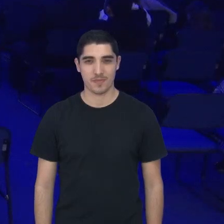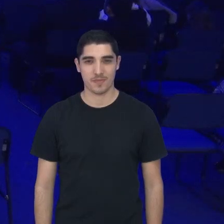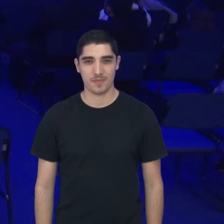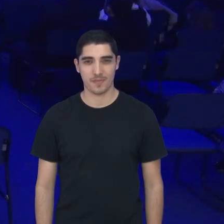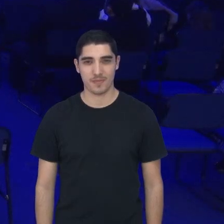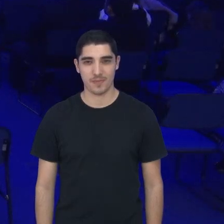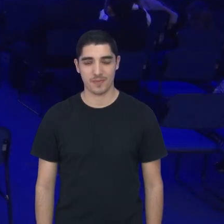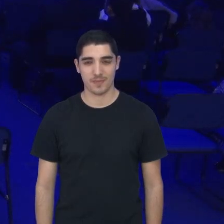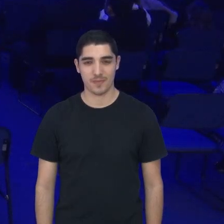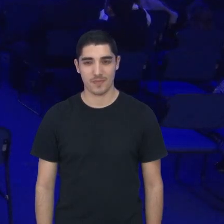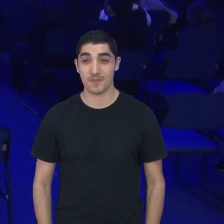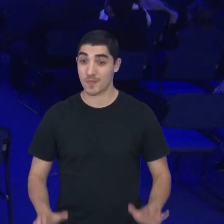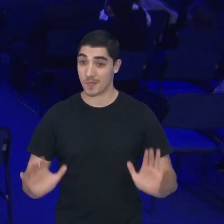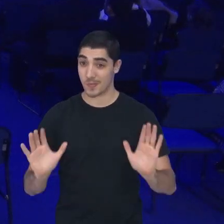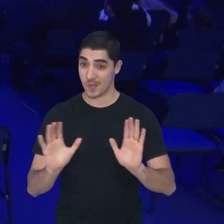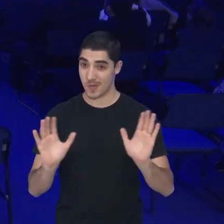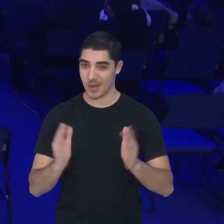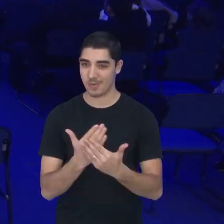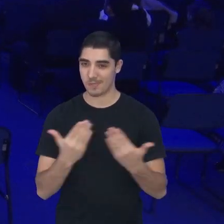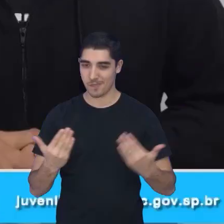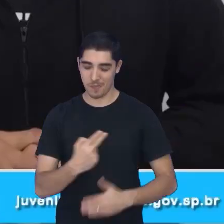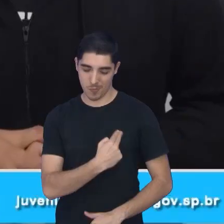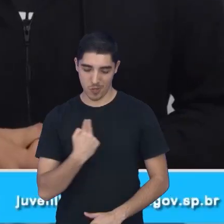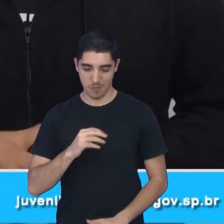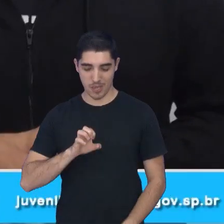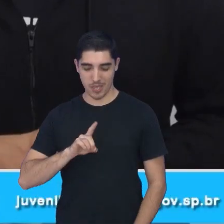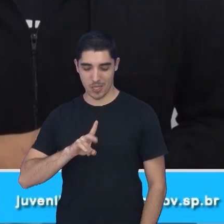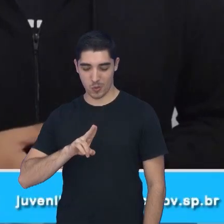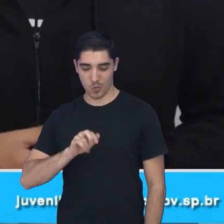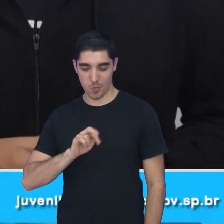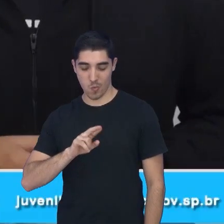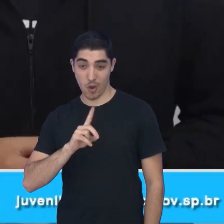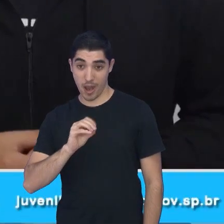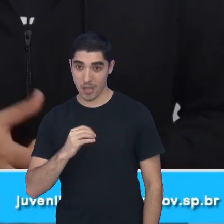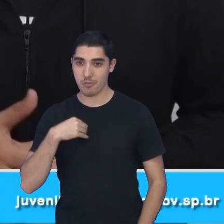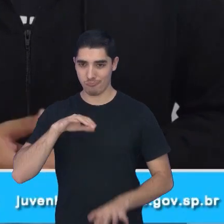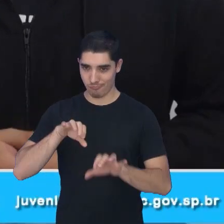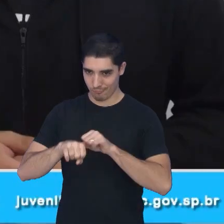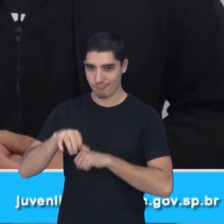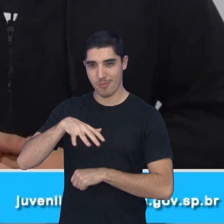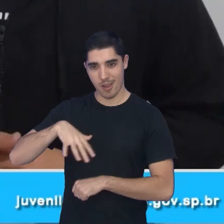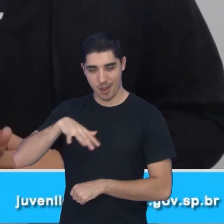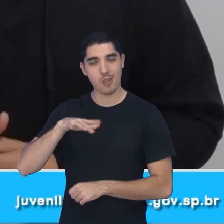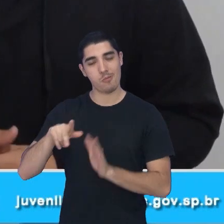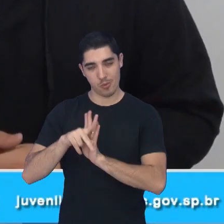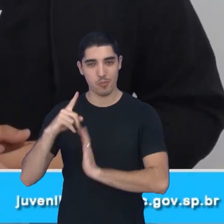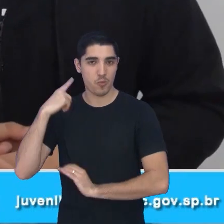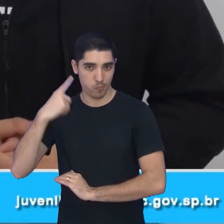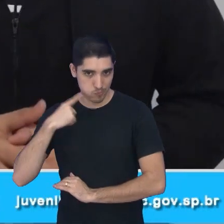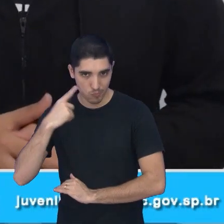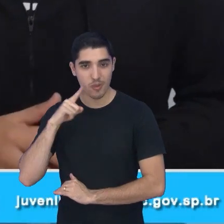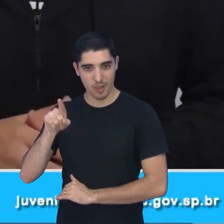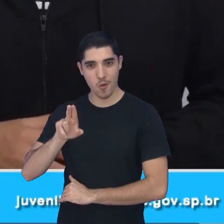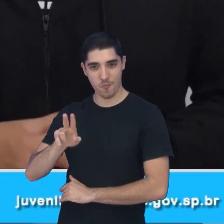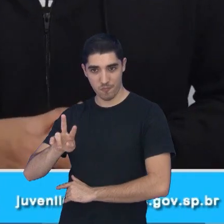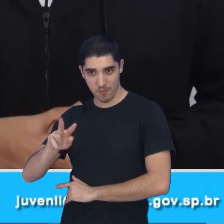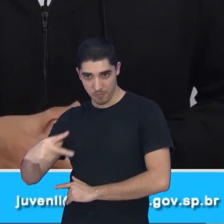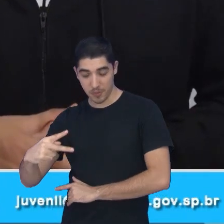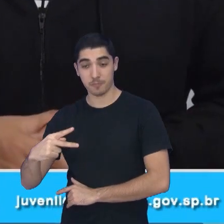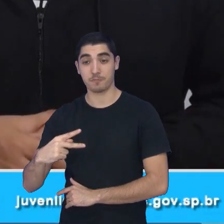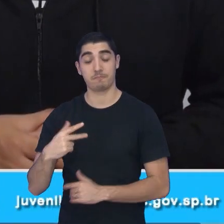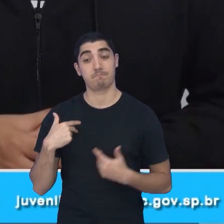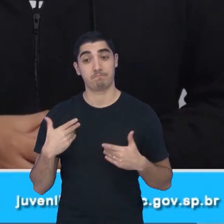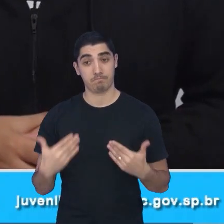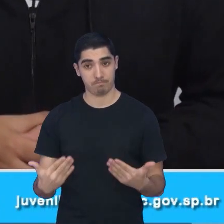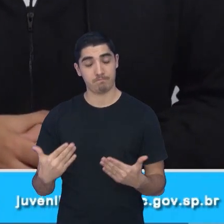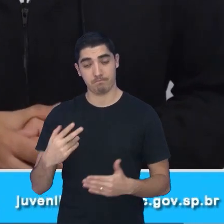Olá, meu nome é Eduardo, sou aluno do primeiro semestre da Faculdade de Direito da Univap. Eu estou muito feliz com o curso em si e com a faculdade também.